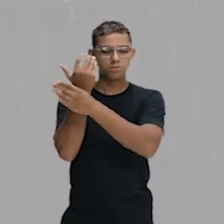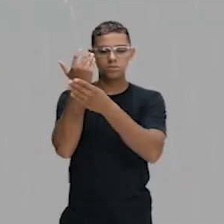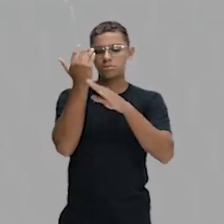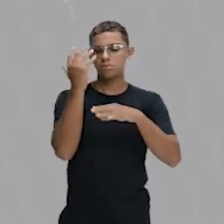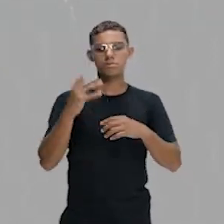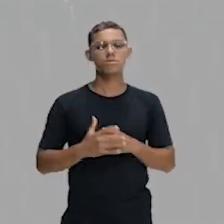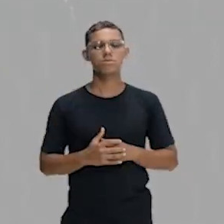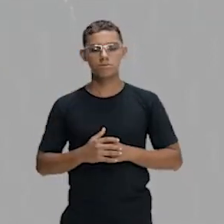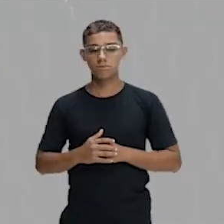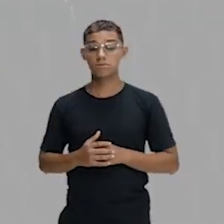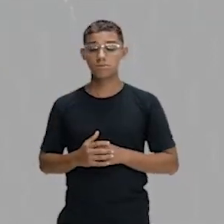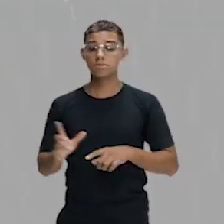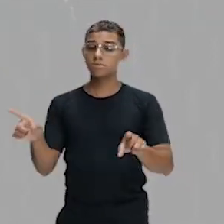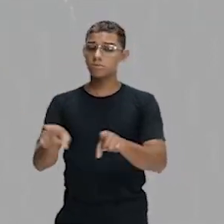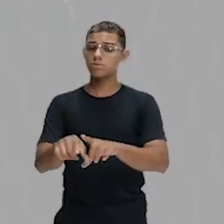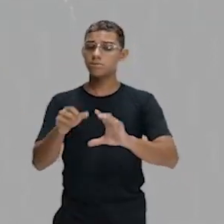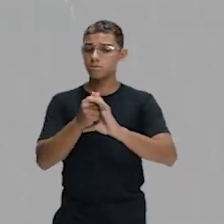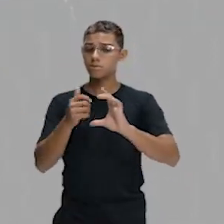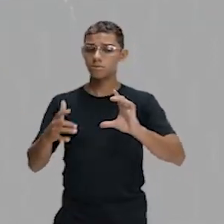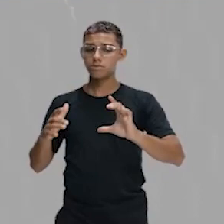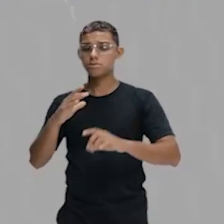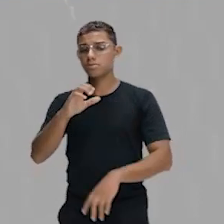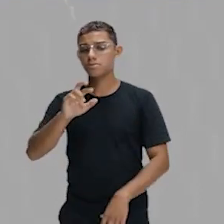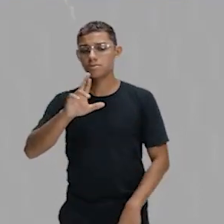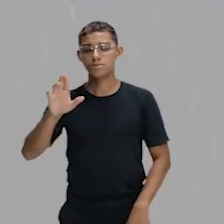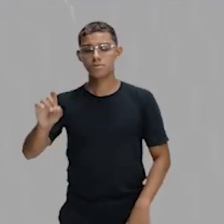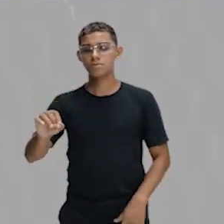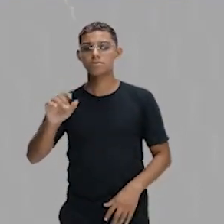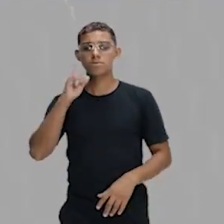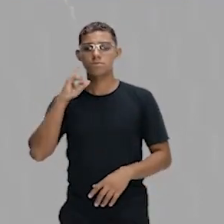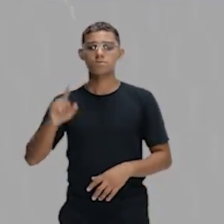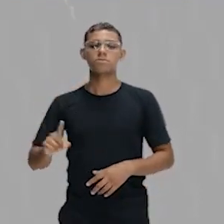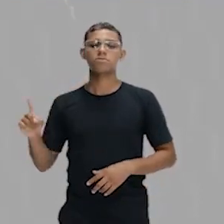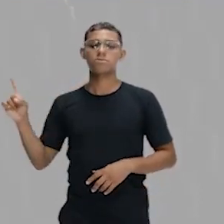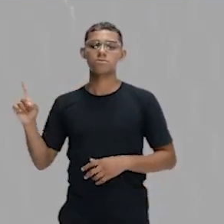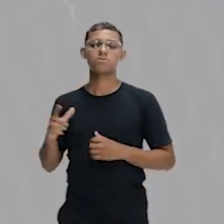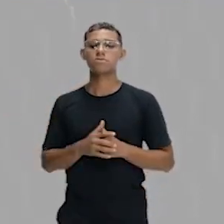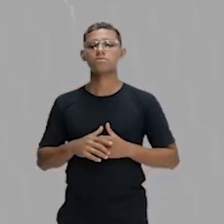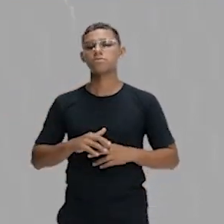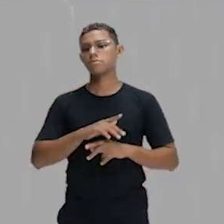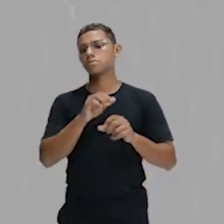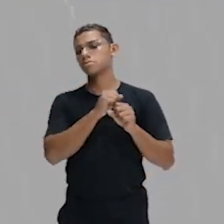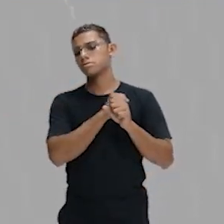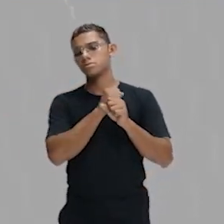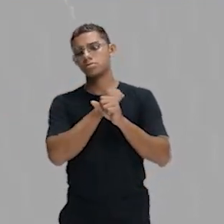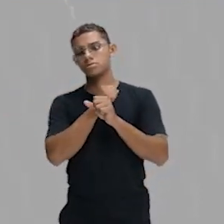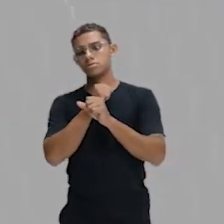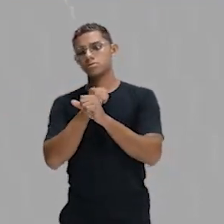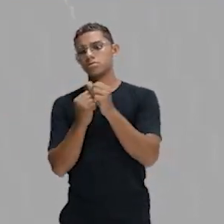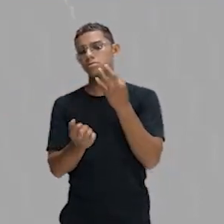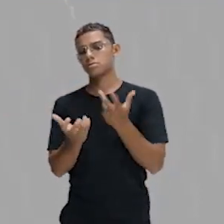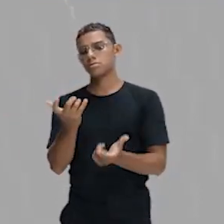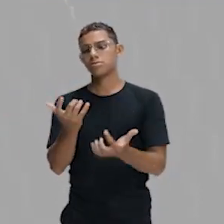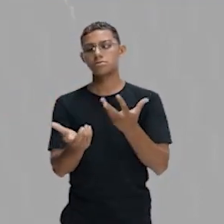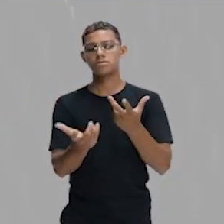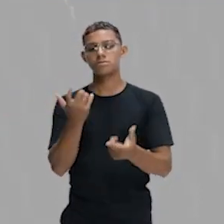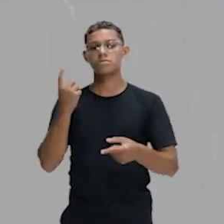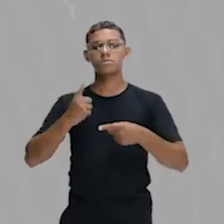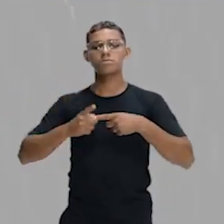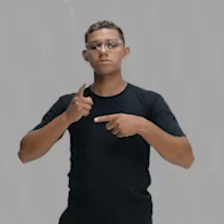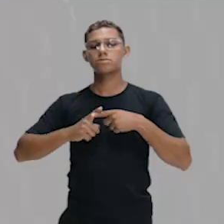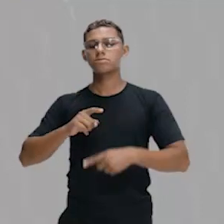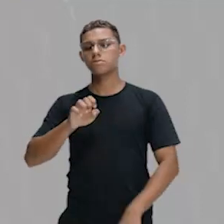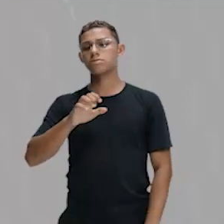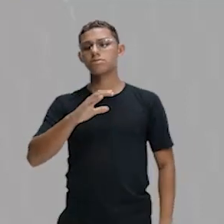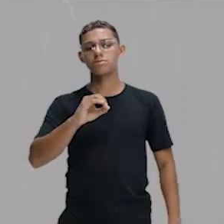grossa. Outra característica é que o cerrado ele está submetido a dezenas de milhares de anos ao fogo. O